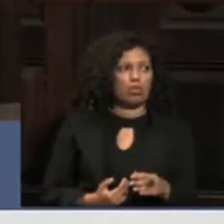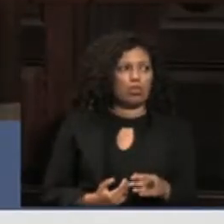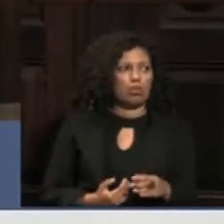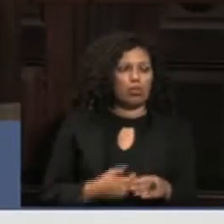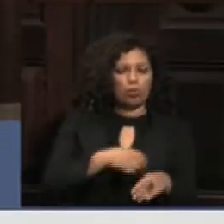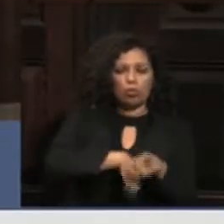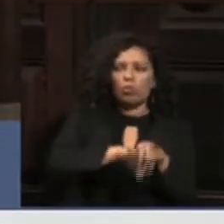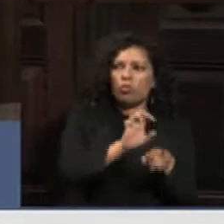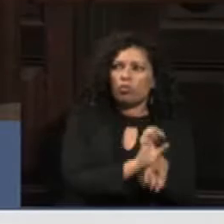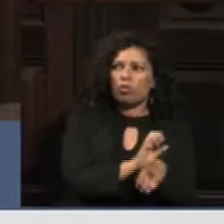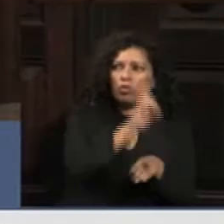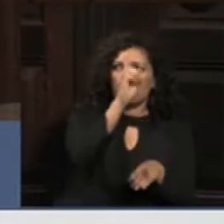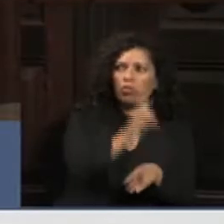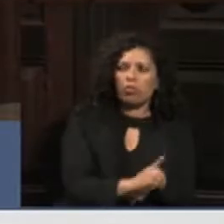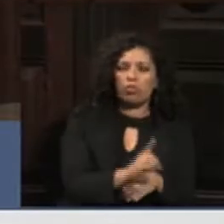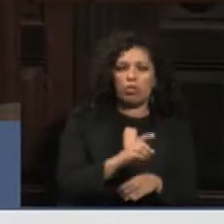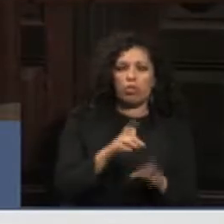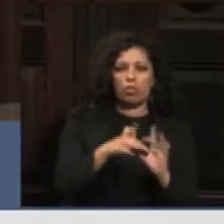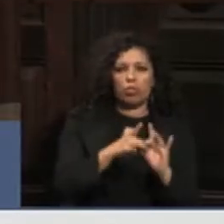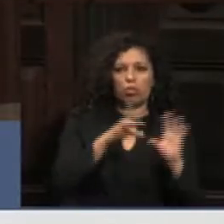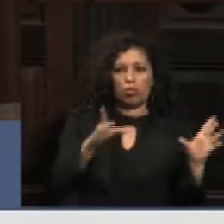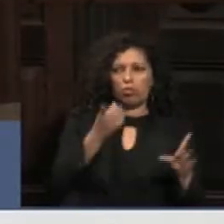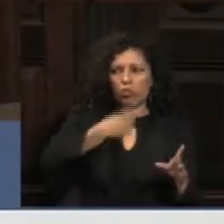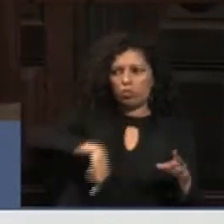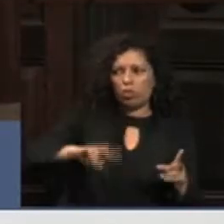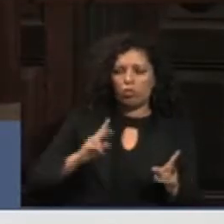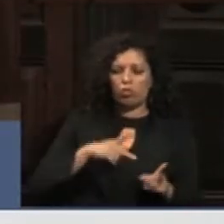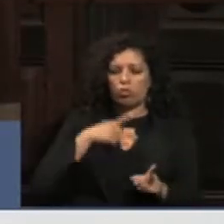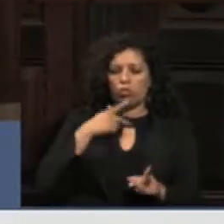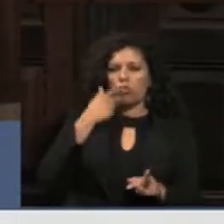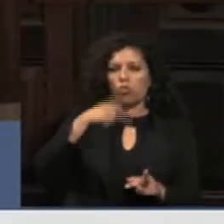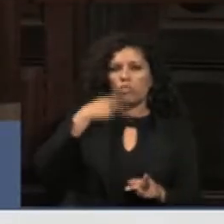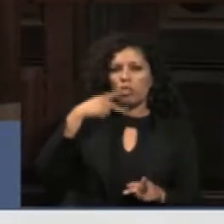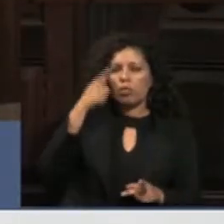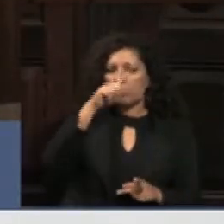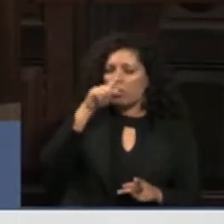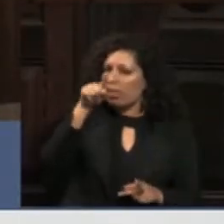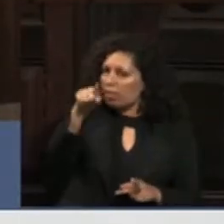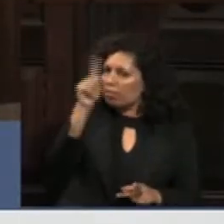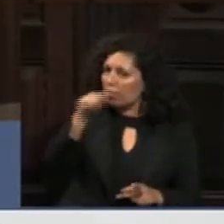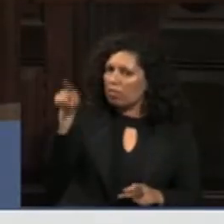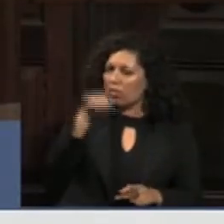no Brasil. Reafirmamos, ele não passará.